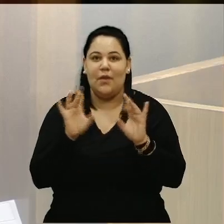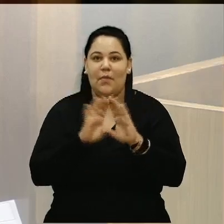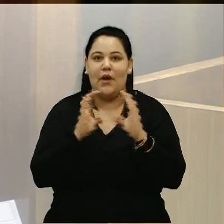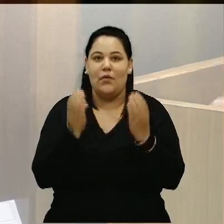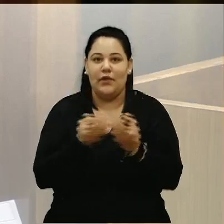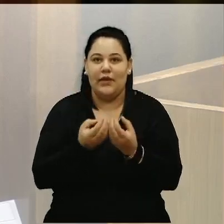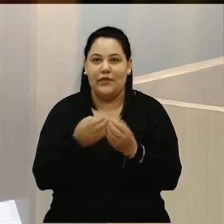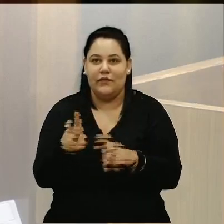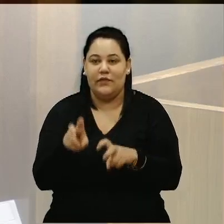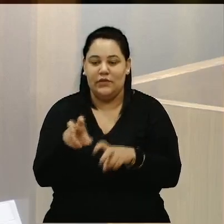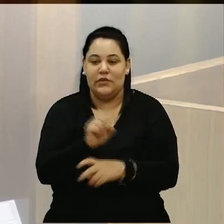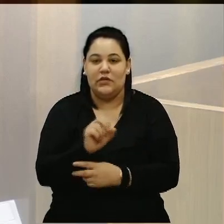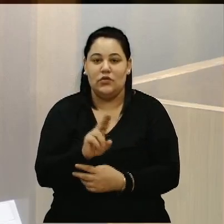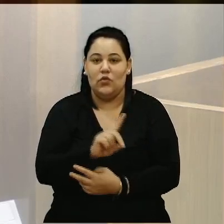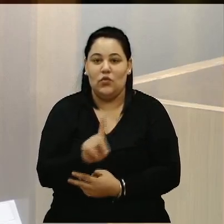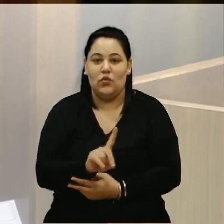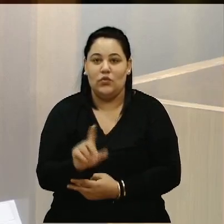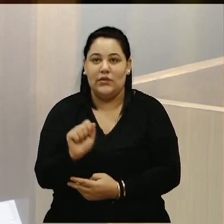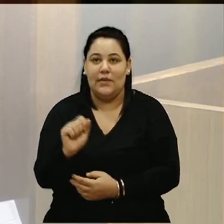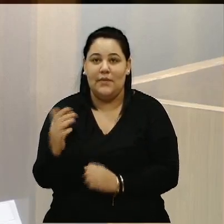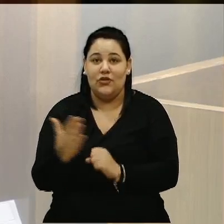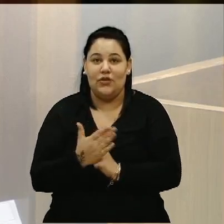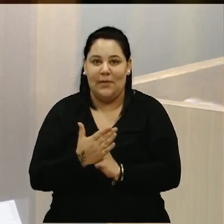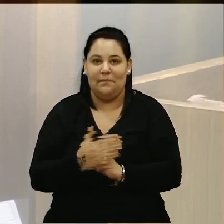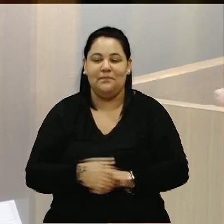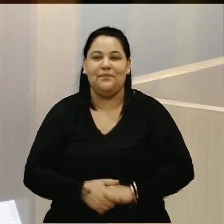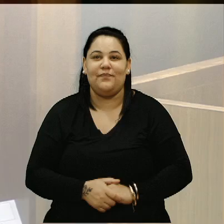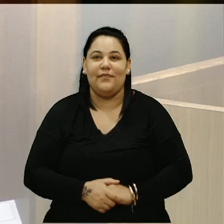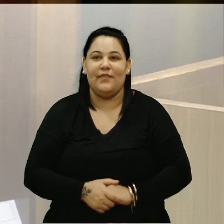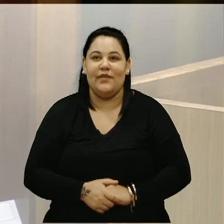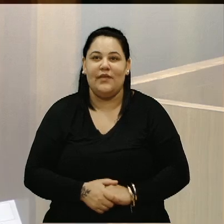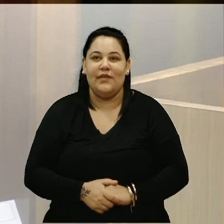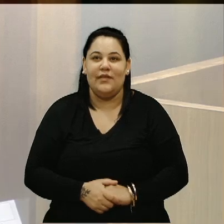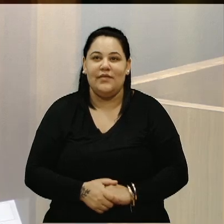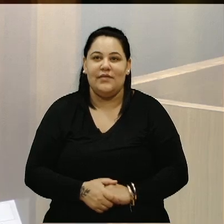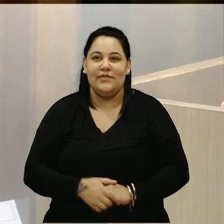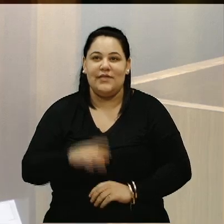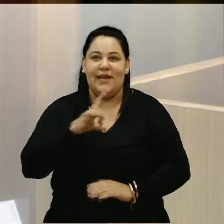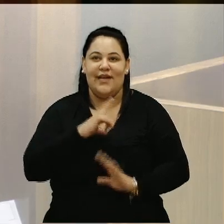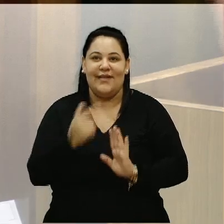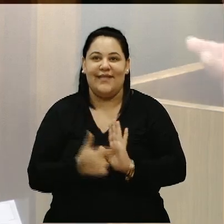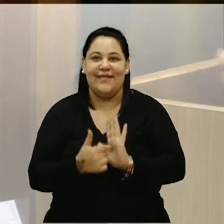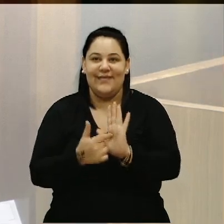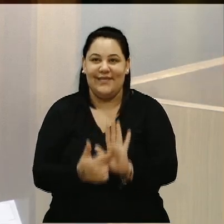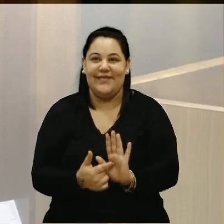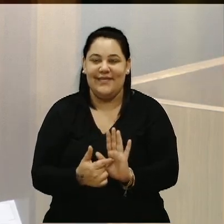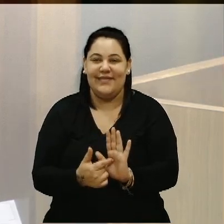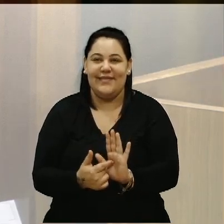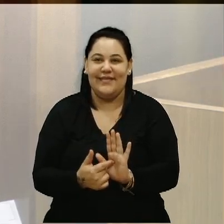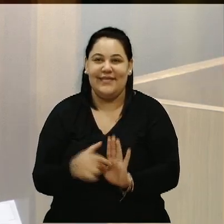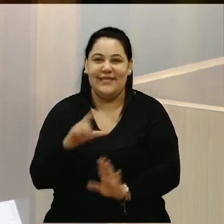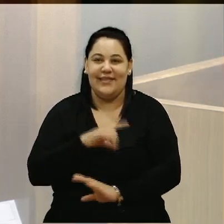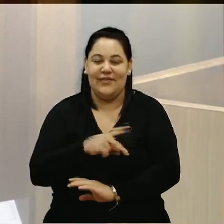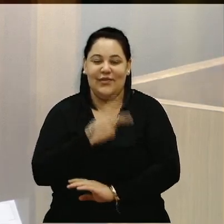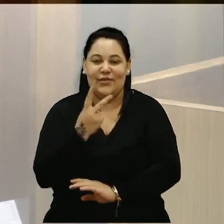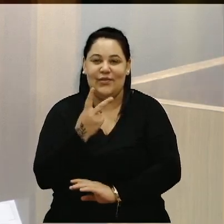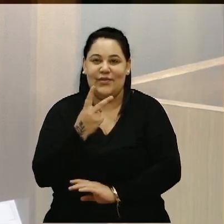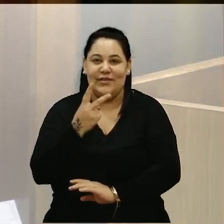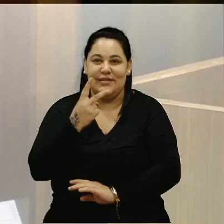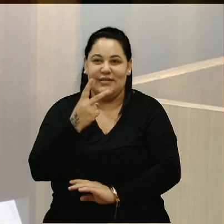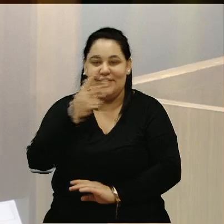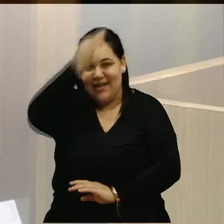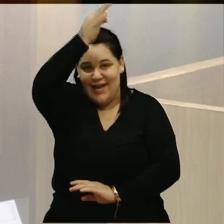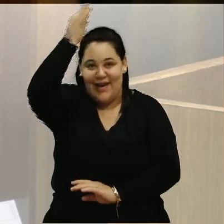Fazenda Souza que me ajudasse. E aí apareceu 2 anjos, que são anjos já conhecidos, né, na nossa comunidade de Fazenda